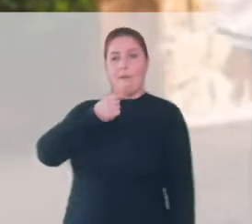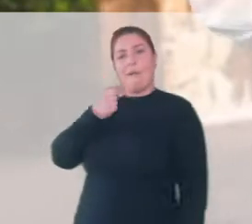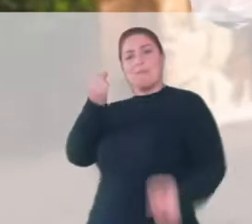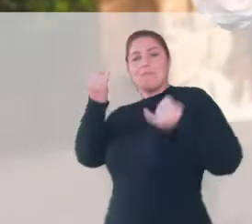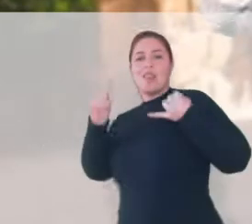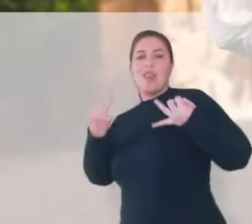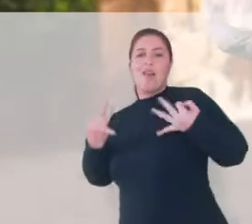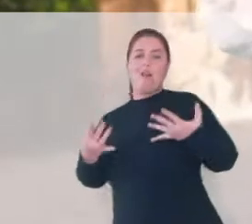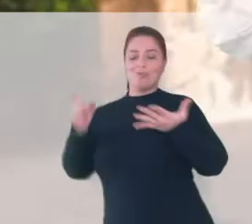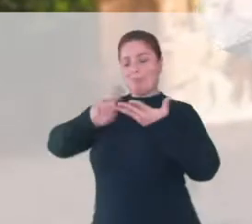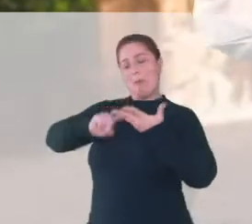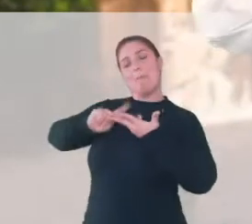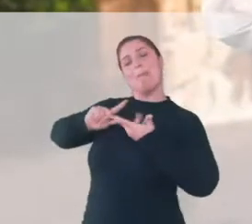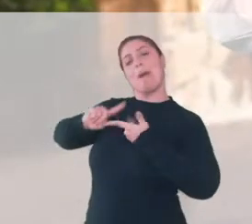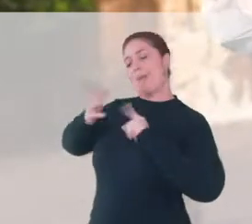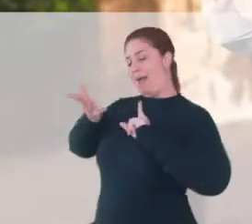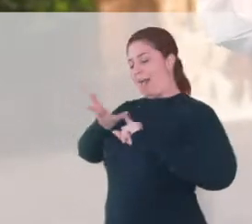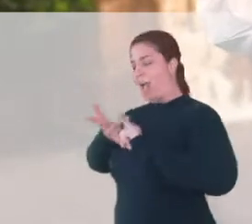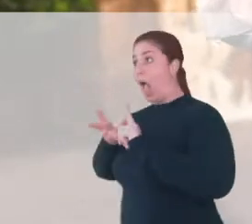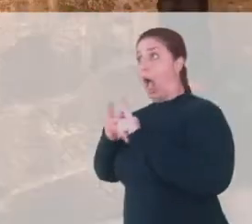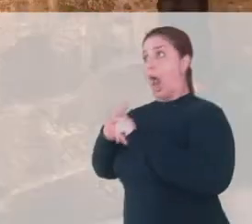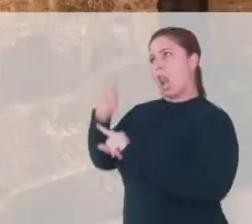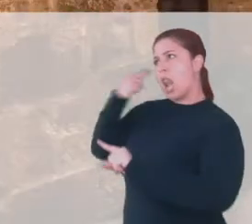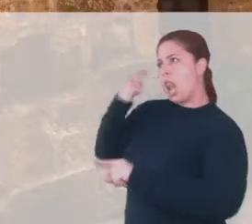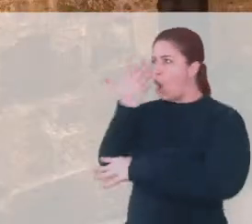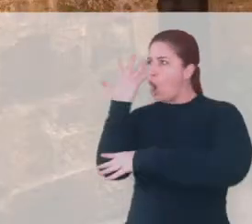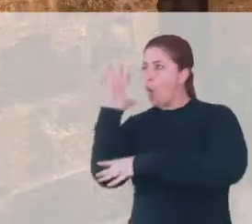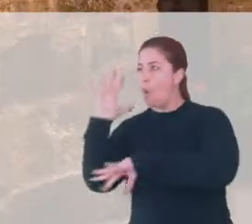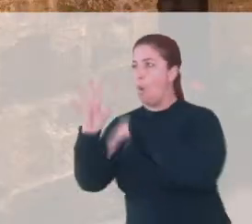sua história, tim-tim por tim-tim.